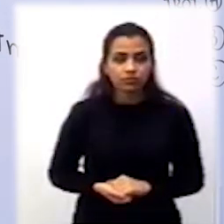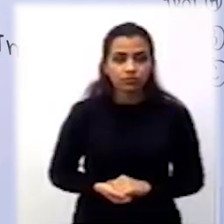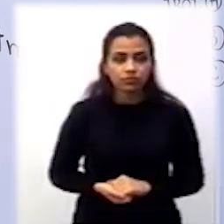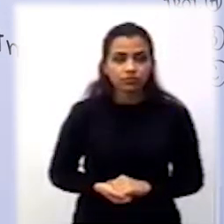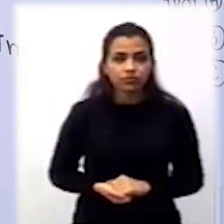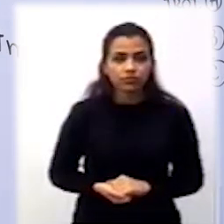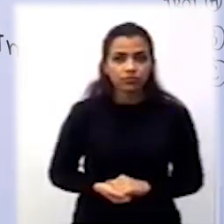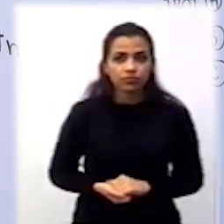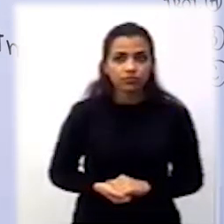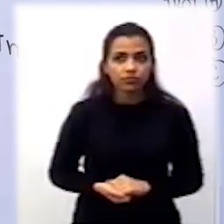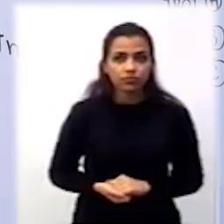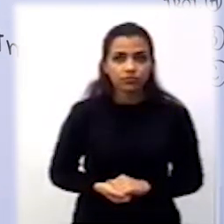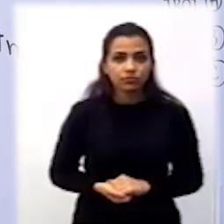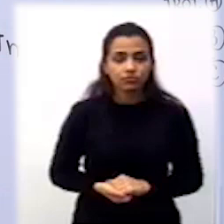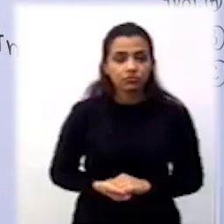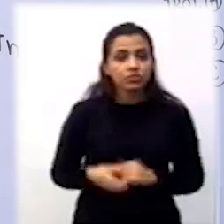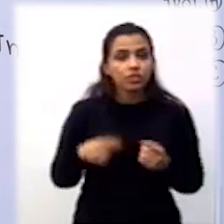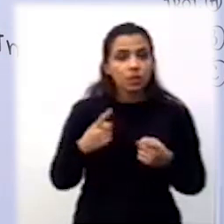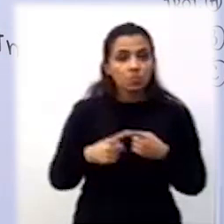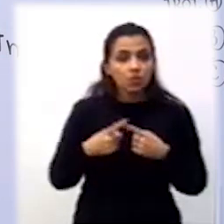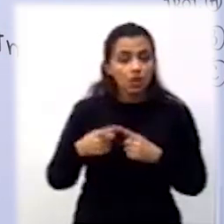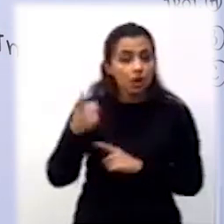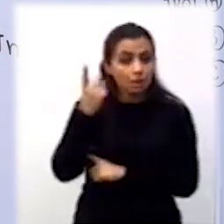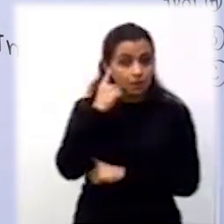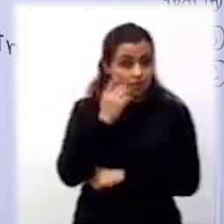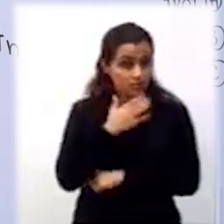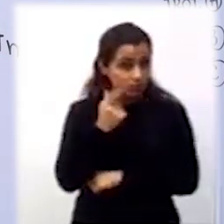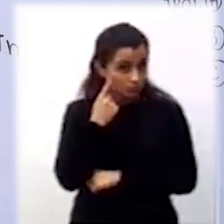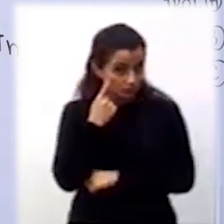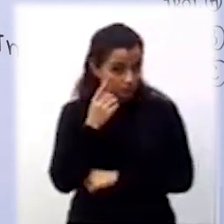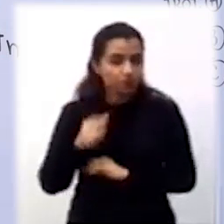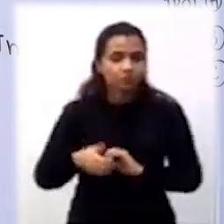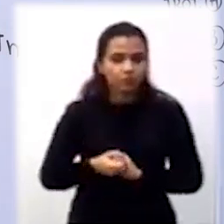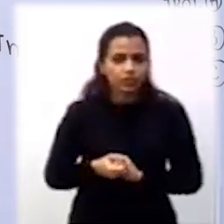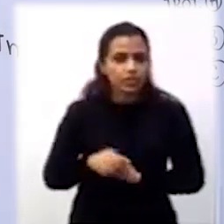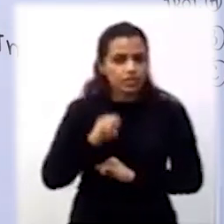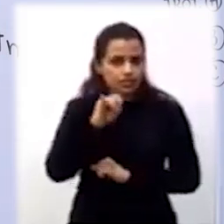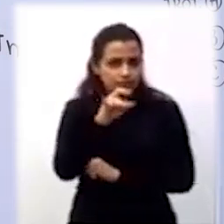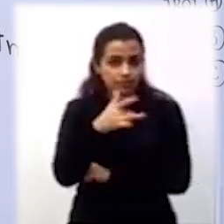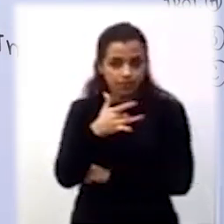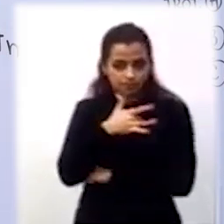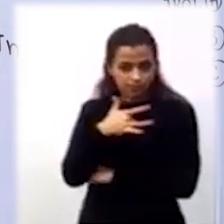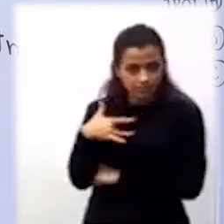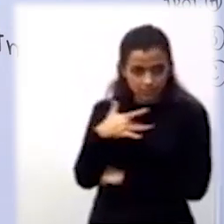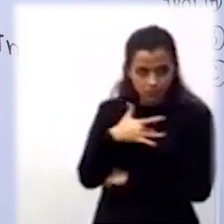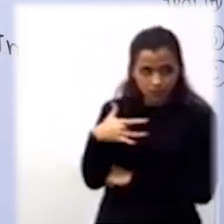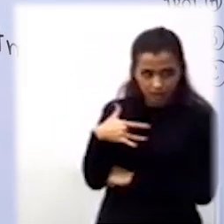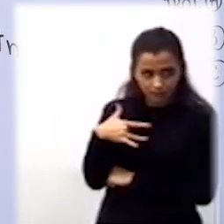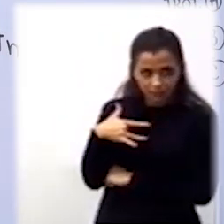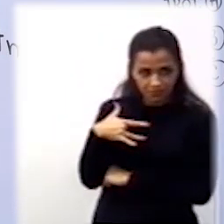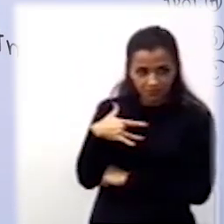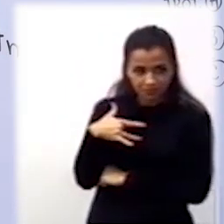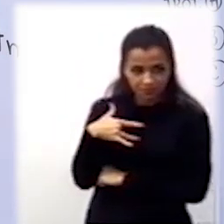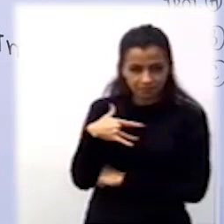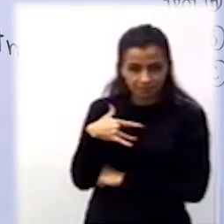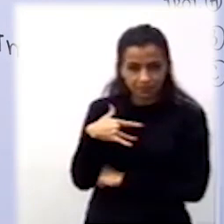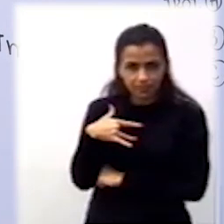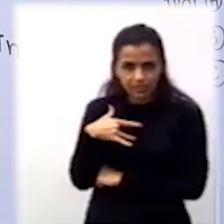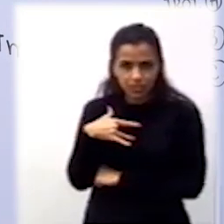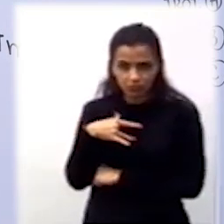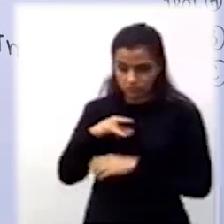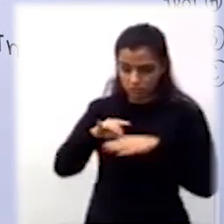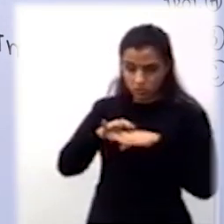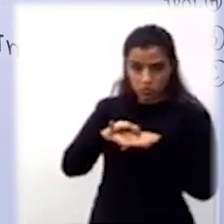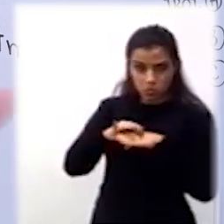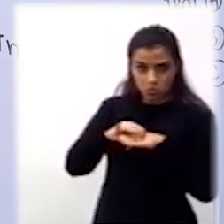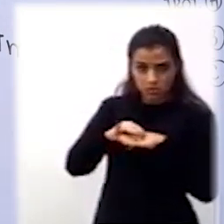pensa comigo, se você tá uma pessoa que é saudável, ele não tá, ele tá aqui no ciclo lisogênico, e ele não tá causando doença em